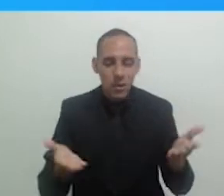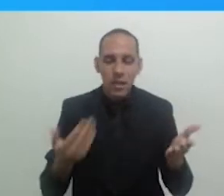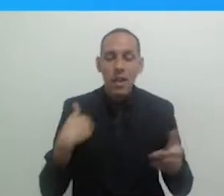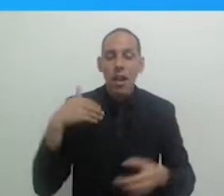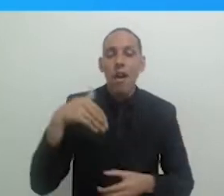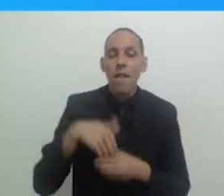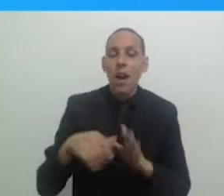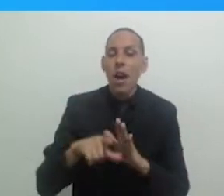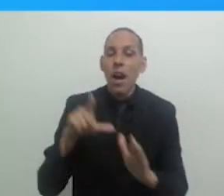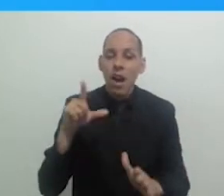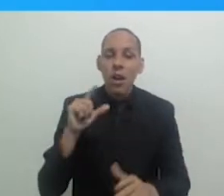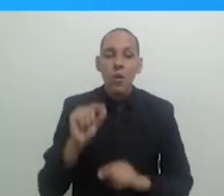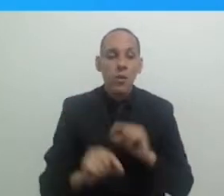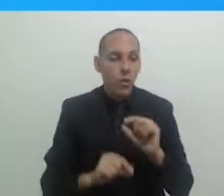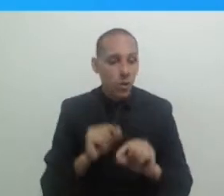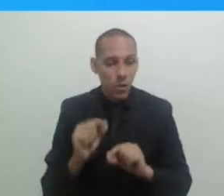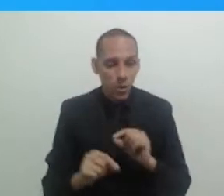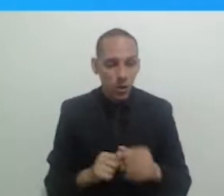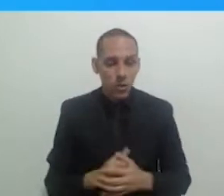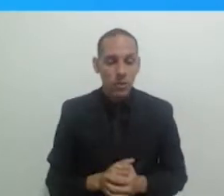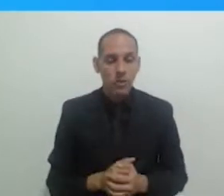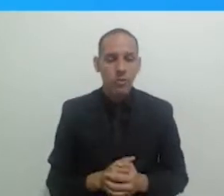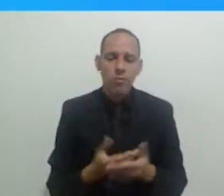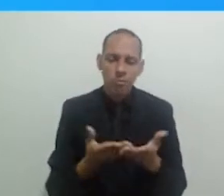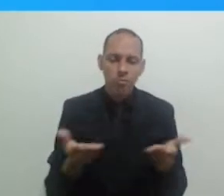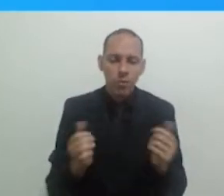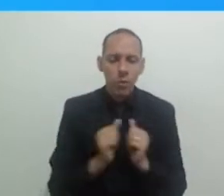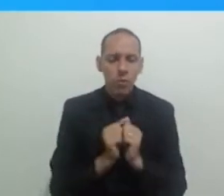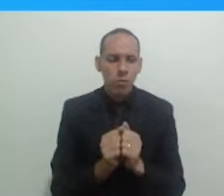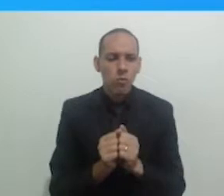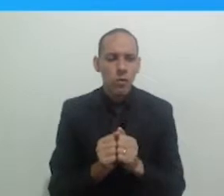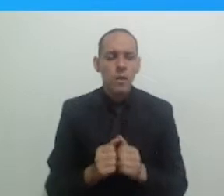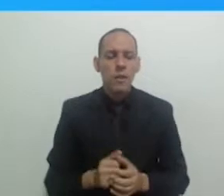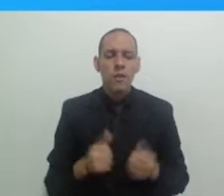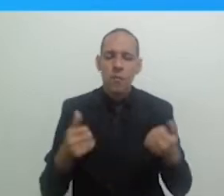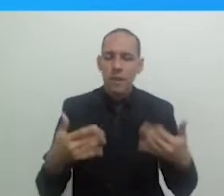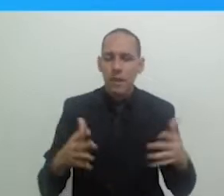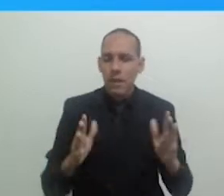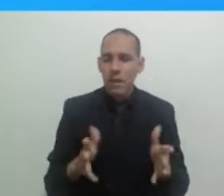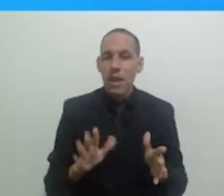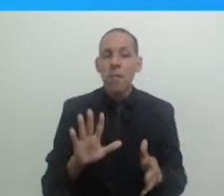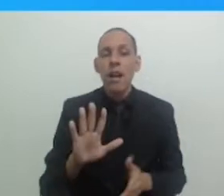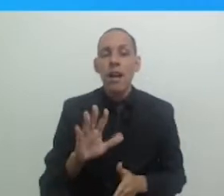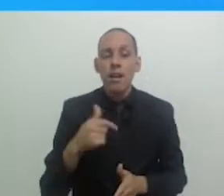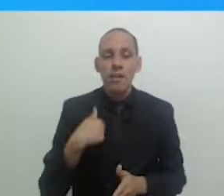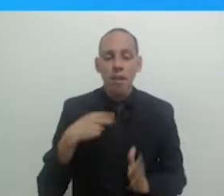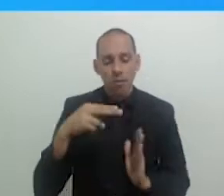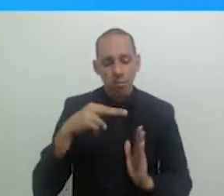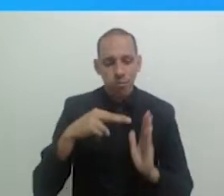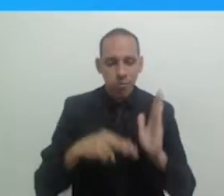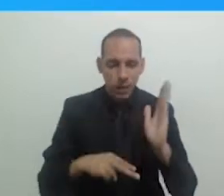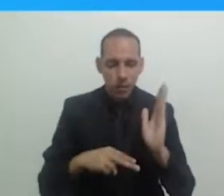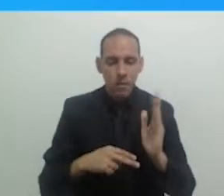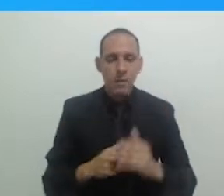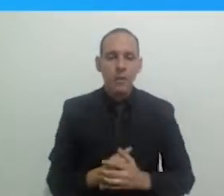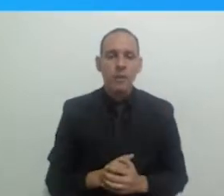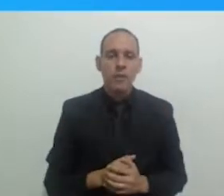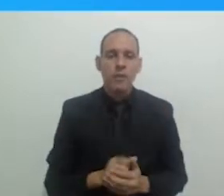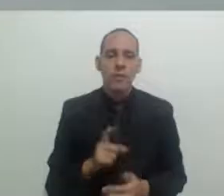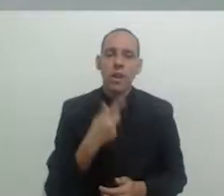previamente distribuído com os senhores. E, mesmo assim, eu vou fazer a leitura daquela parte que a gente chama